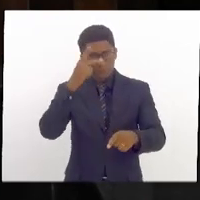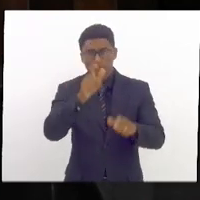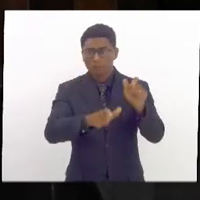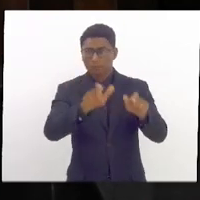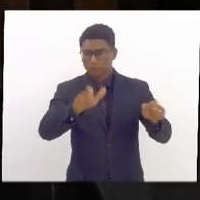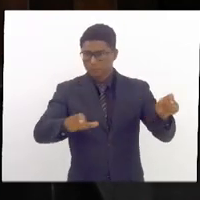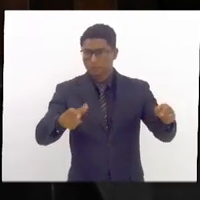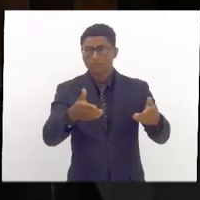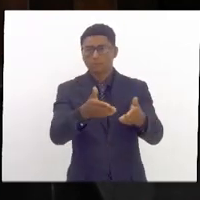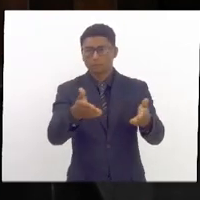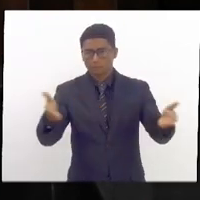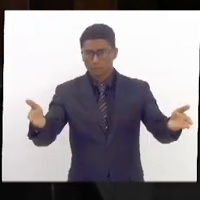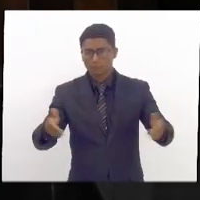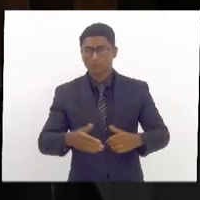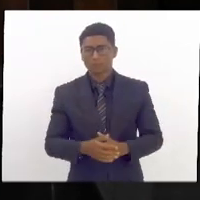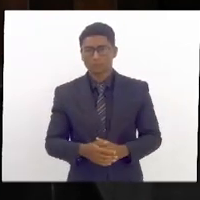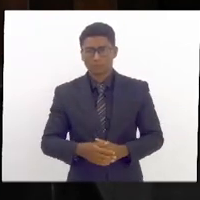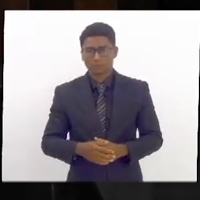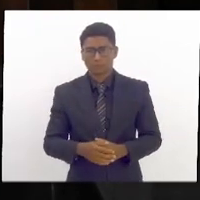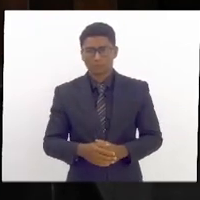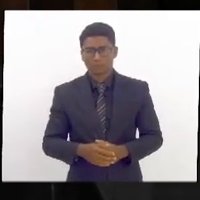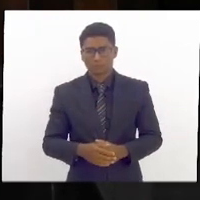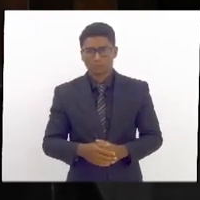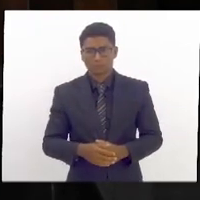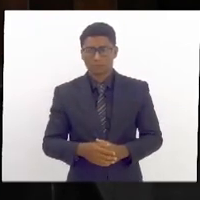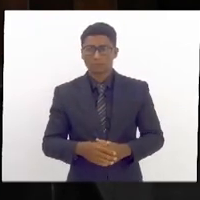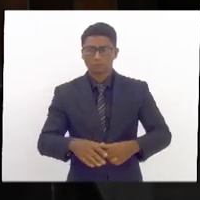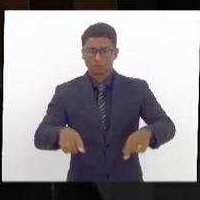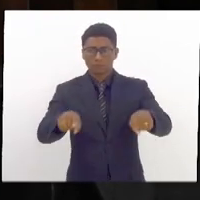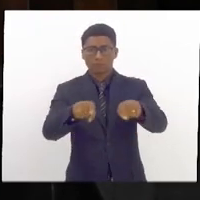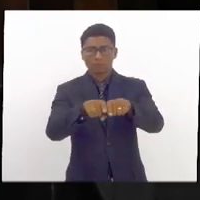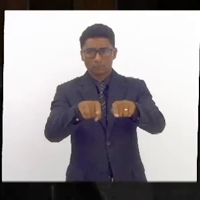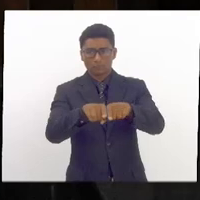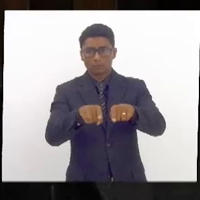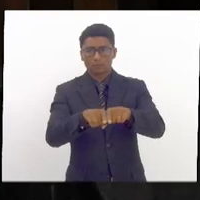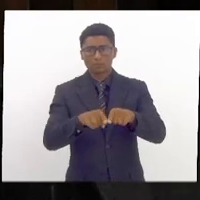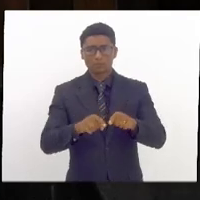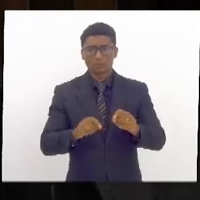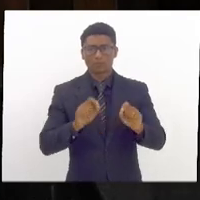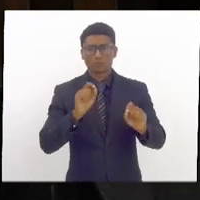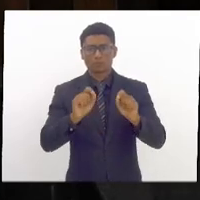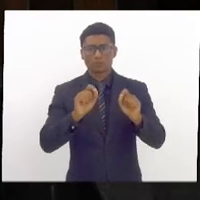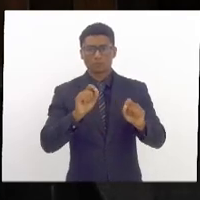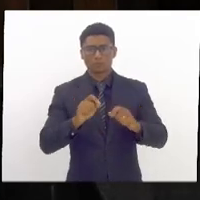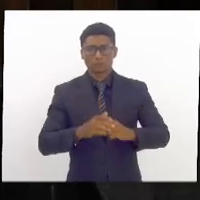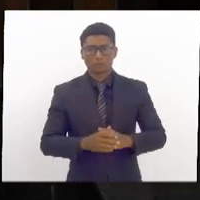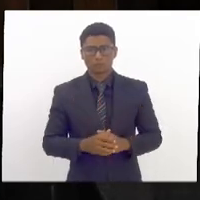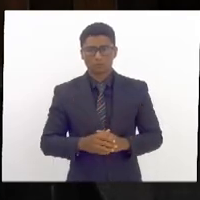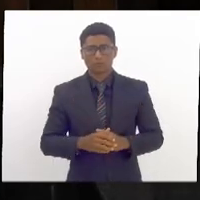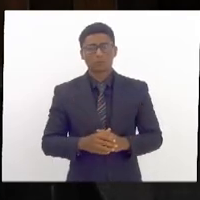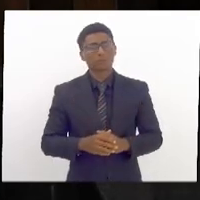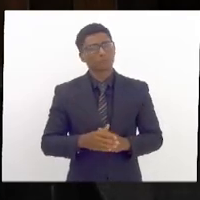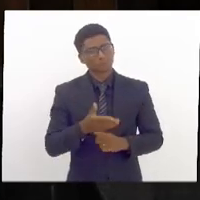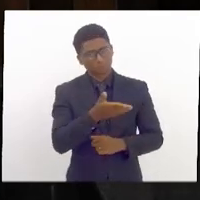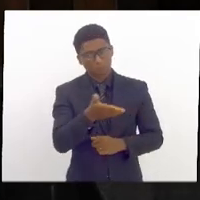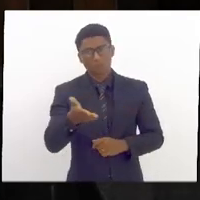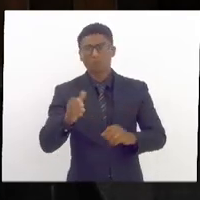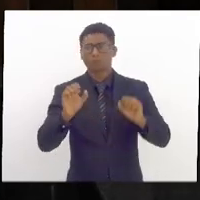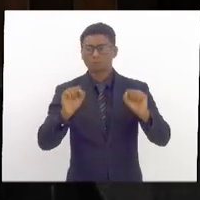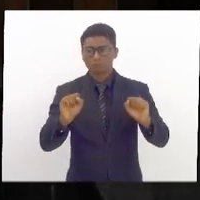juízo, aqui a possibilidade de serem usuários, de